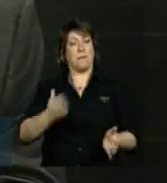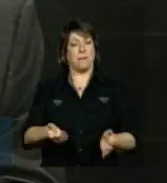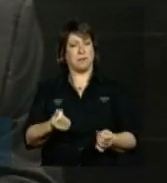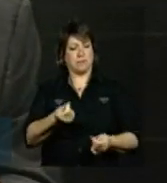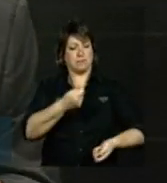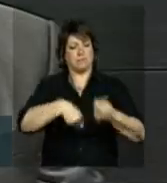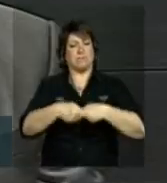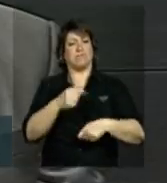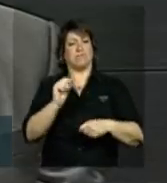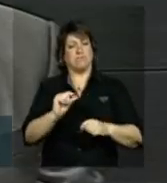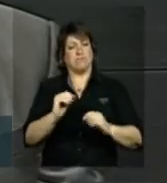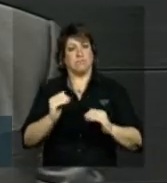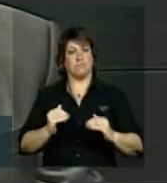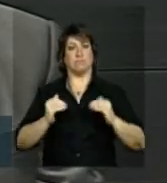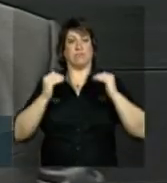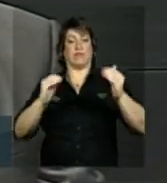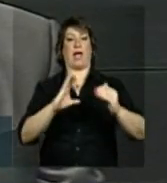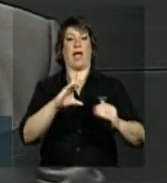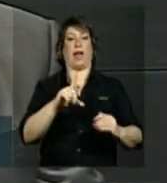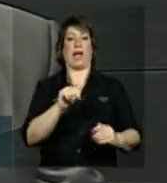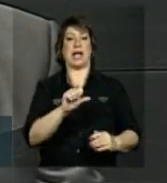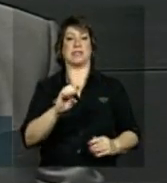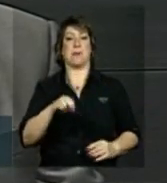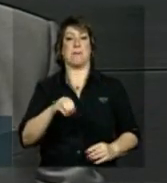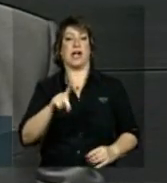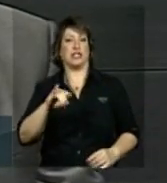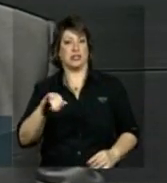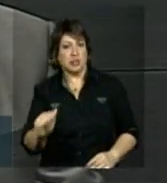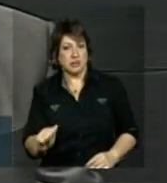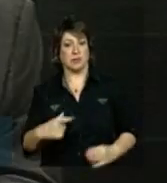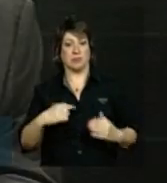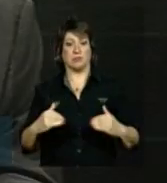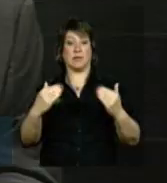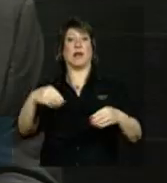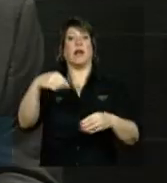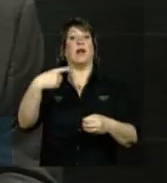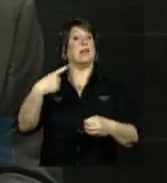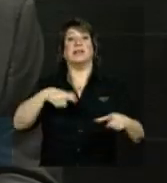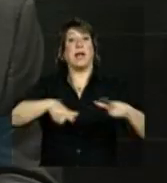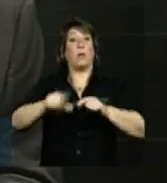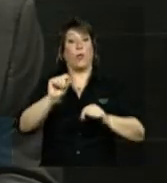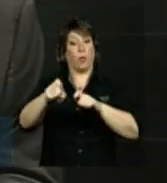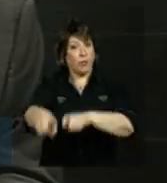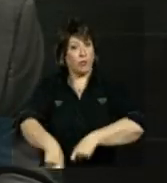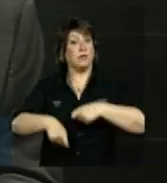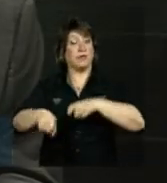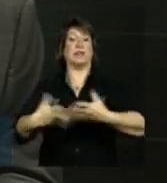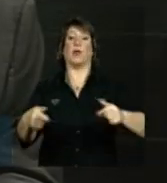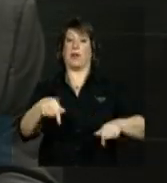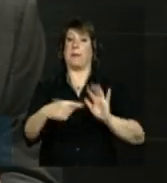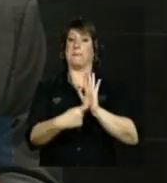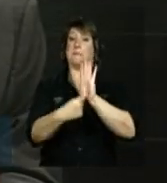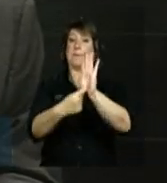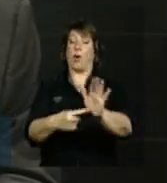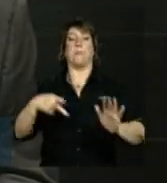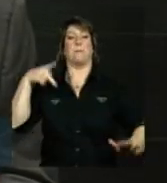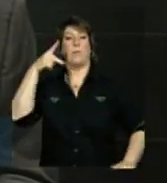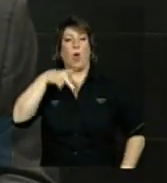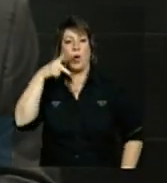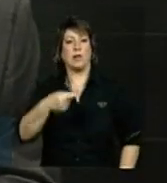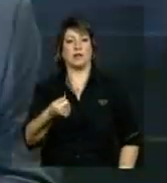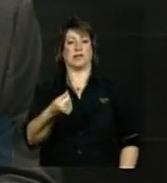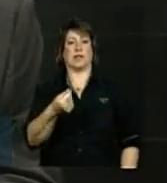período de tempo no meio rural brasileiro. Então, isso demonstra que as políticas de crédito